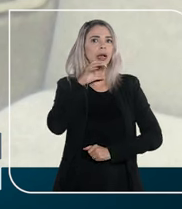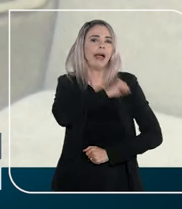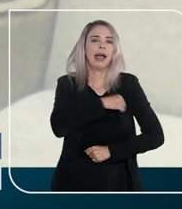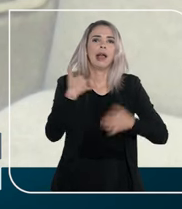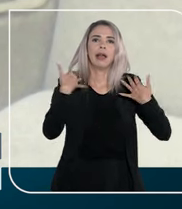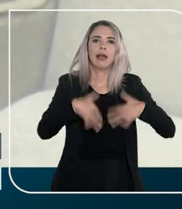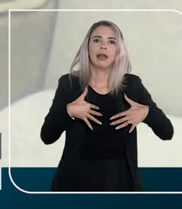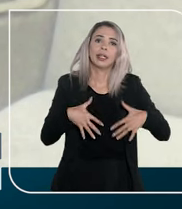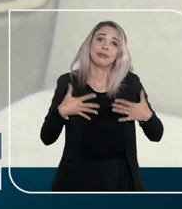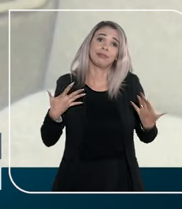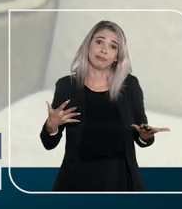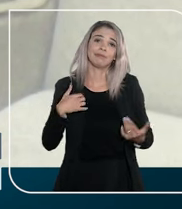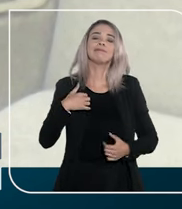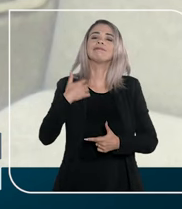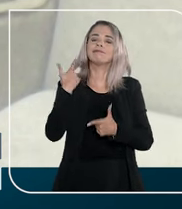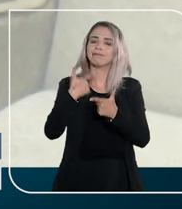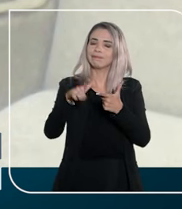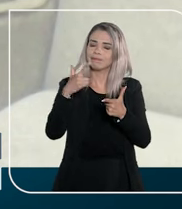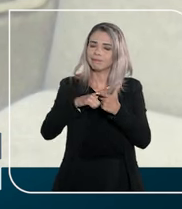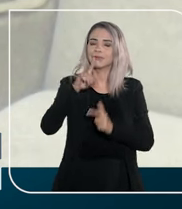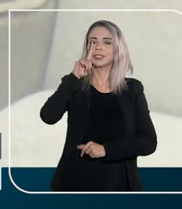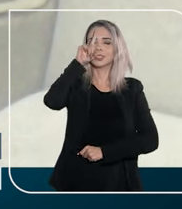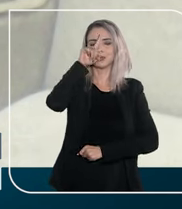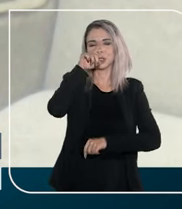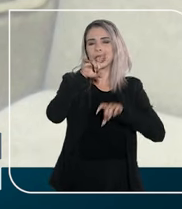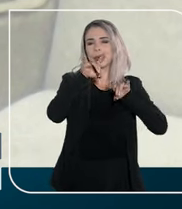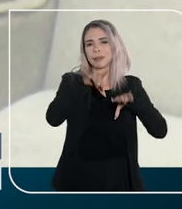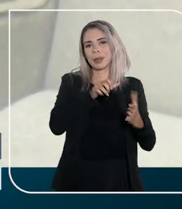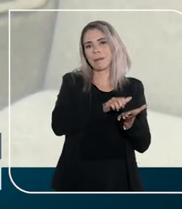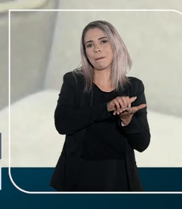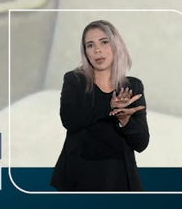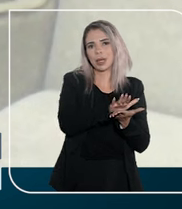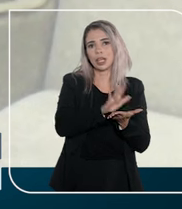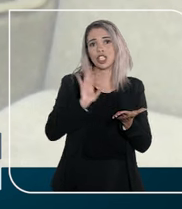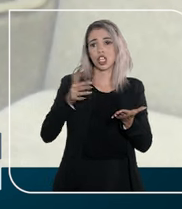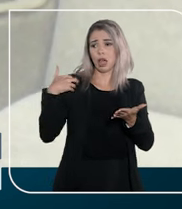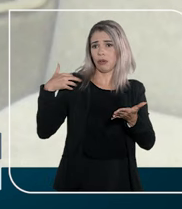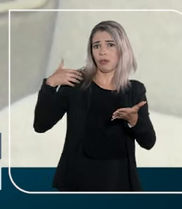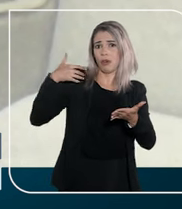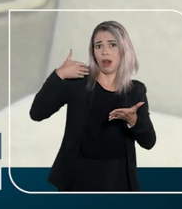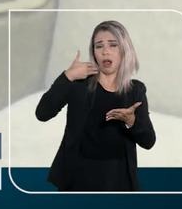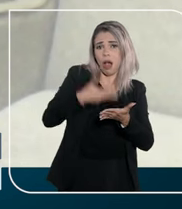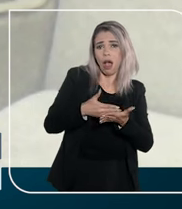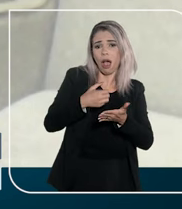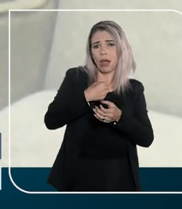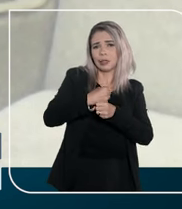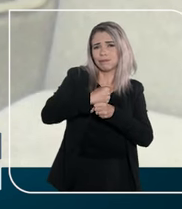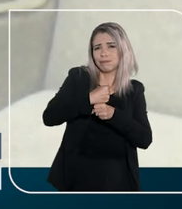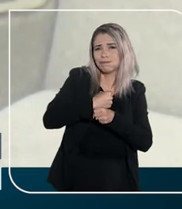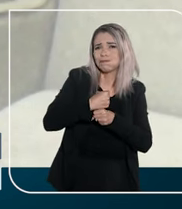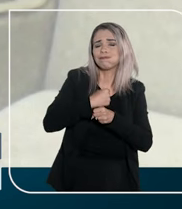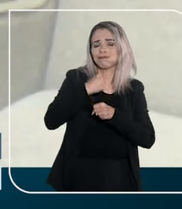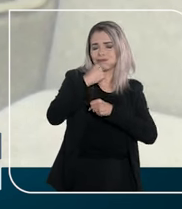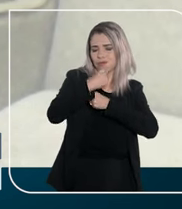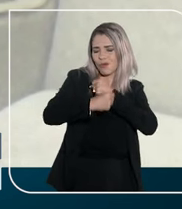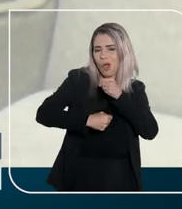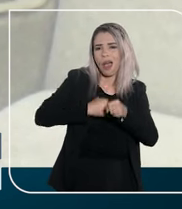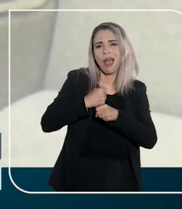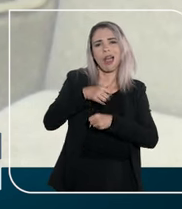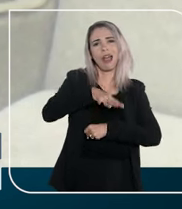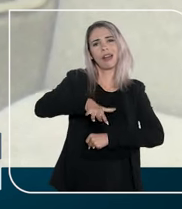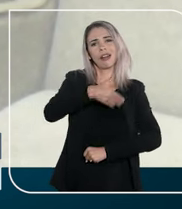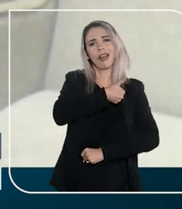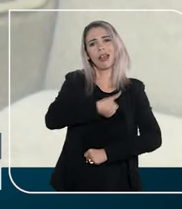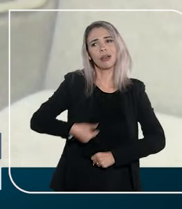gritantes, onde você já tem quase uma trajetória inteira no serviço público, vários e vários anos, e aí a decisão